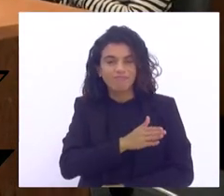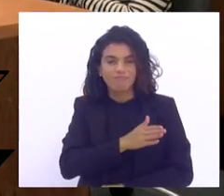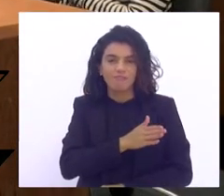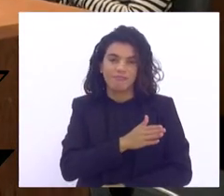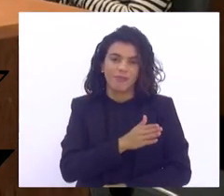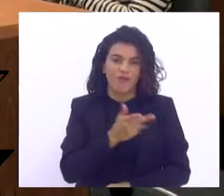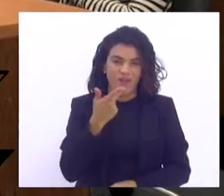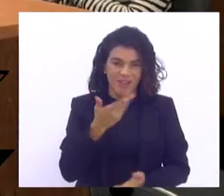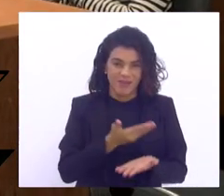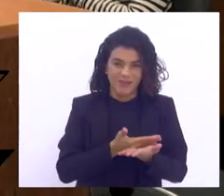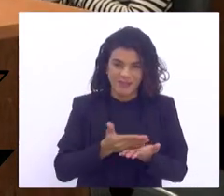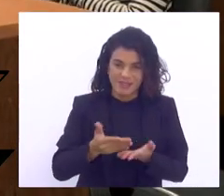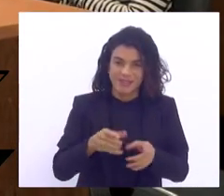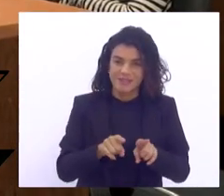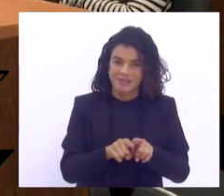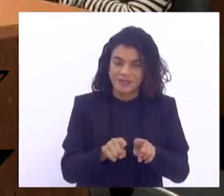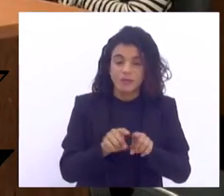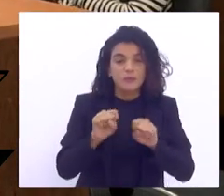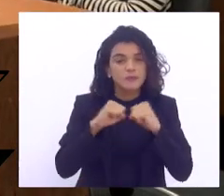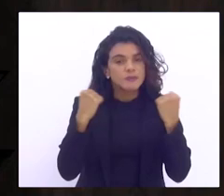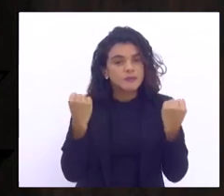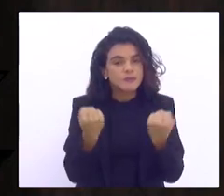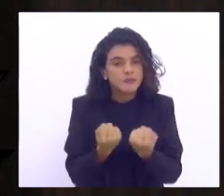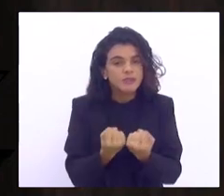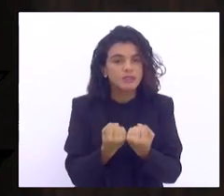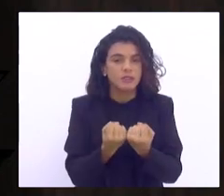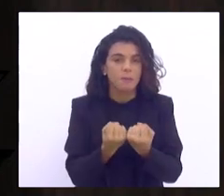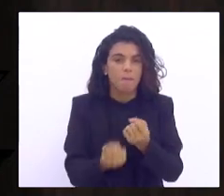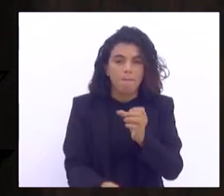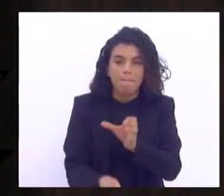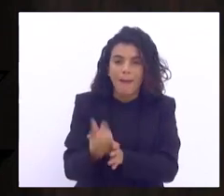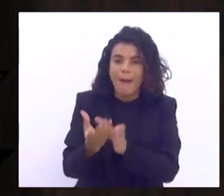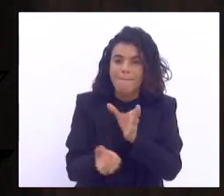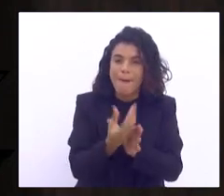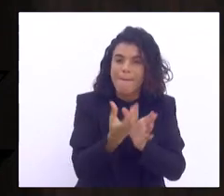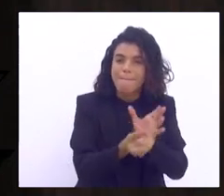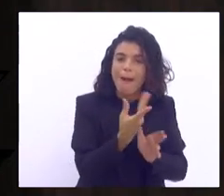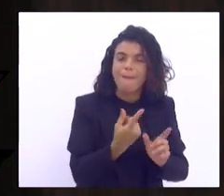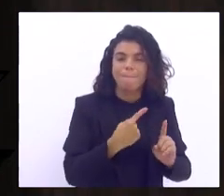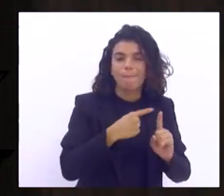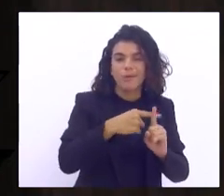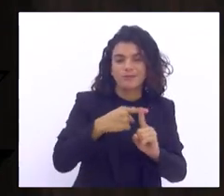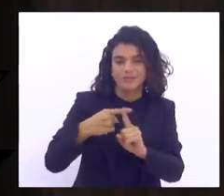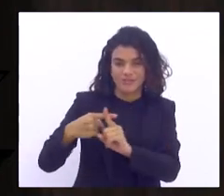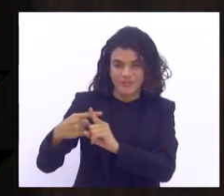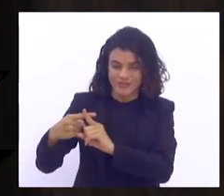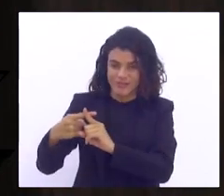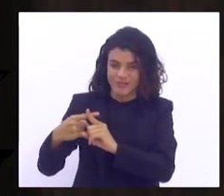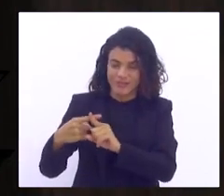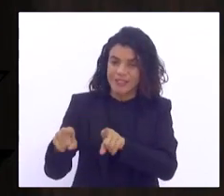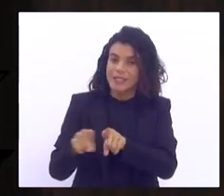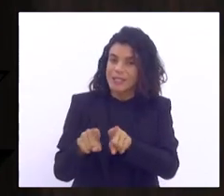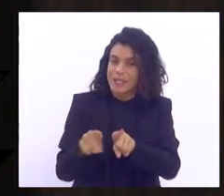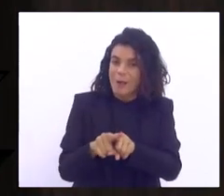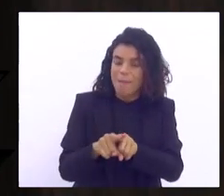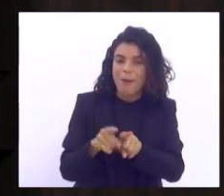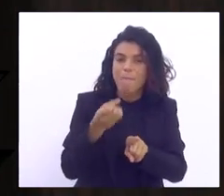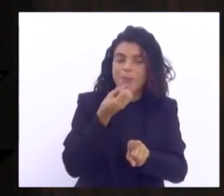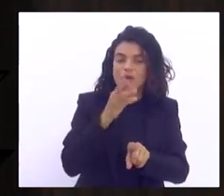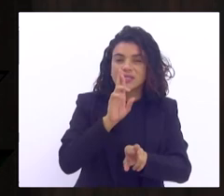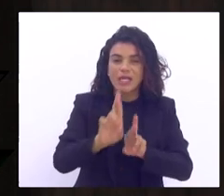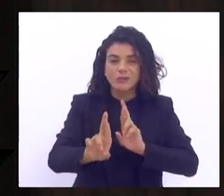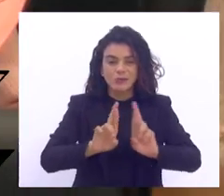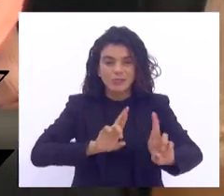no início, que esse seminário surta muitos efeitos positivos. Não só, mas também bons frutos. Que